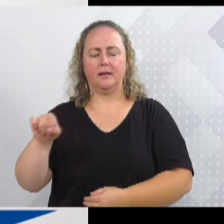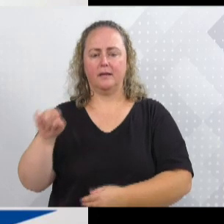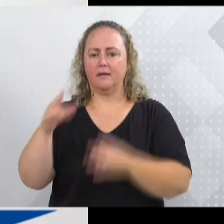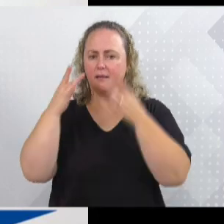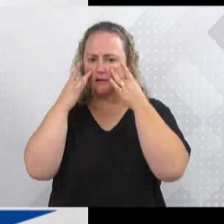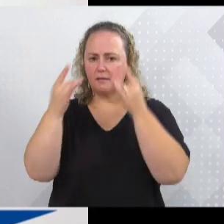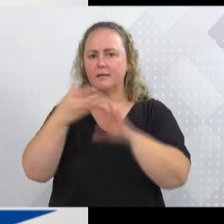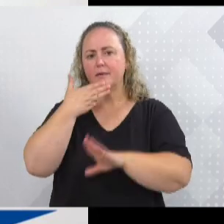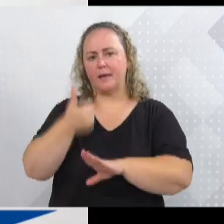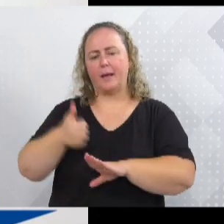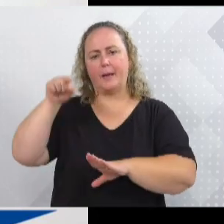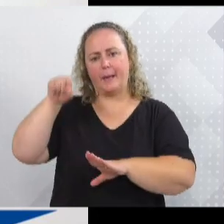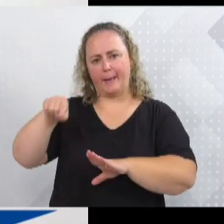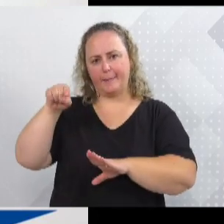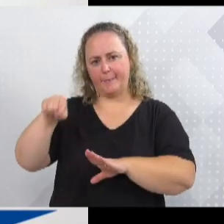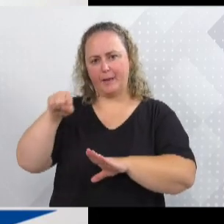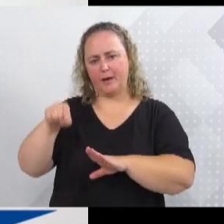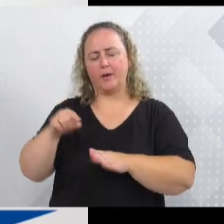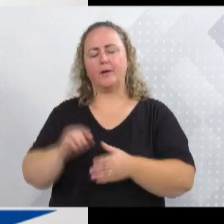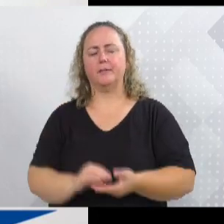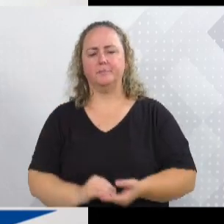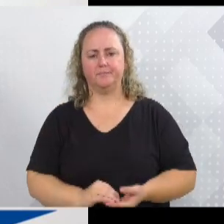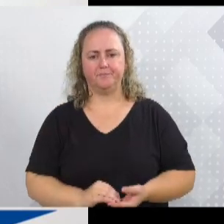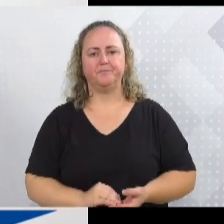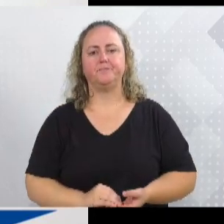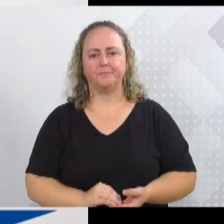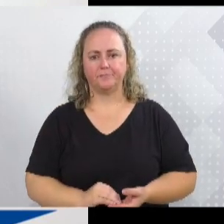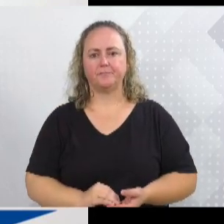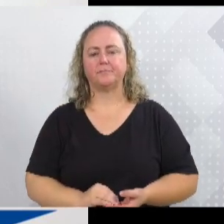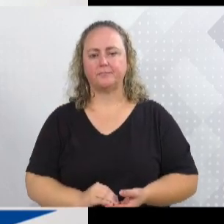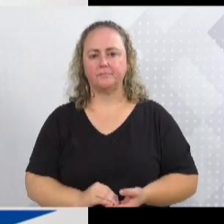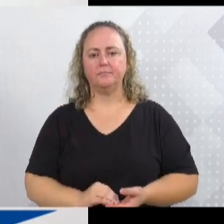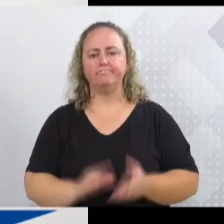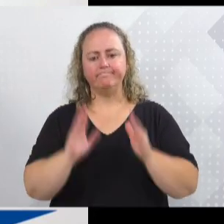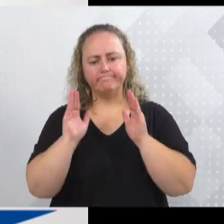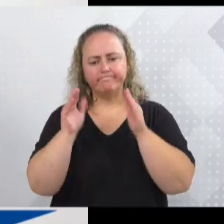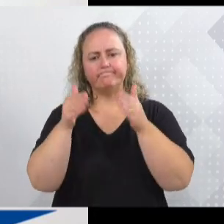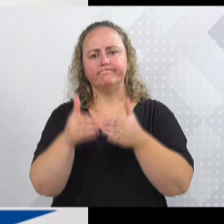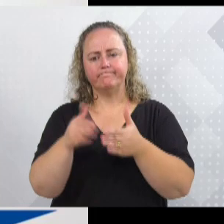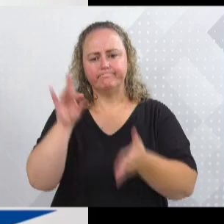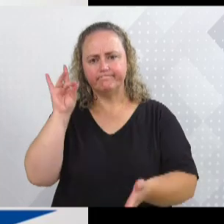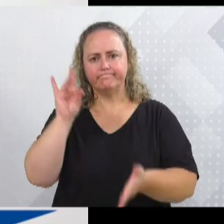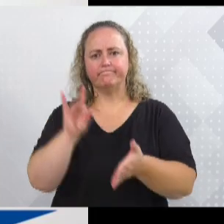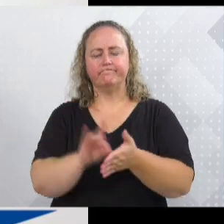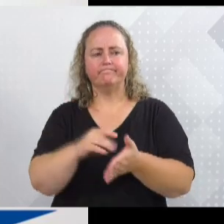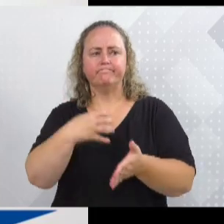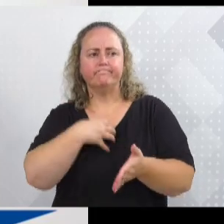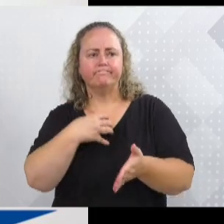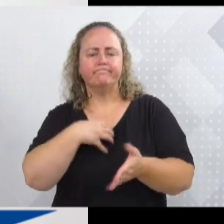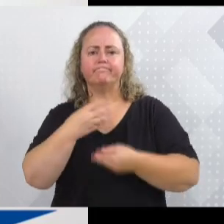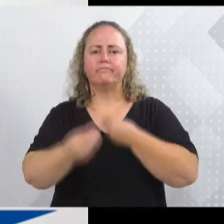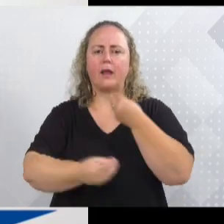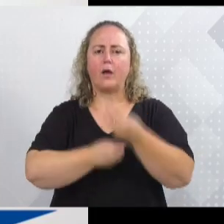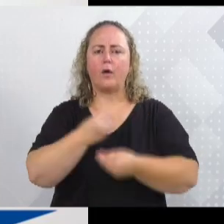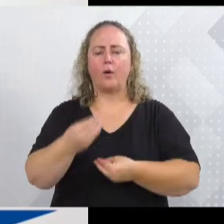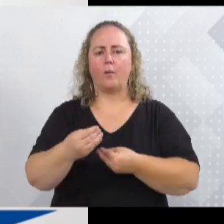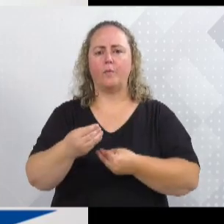atenção mais especializada e mais focada realmente no sinal e sintoma